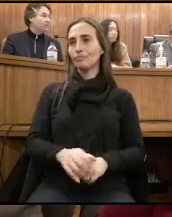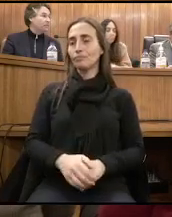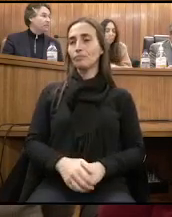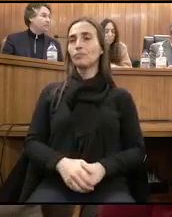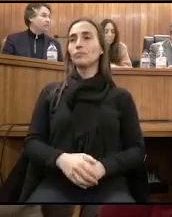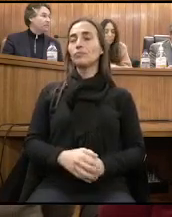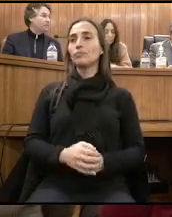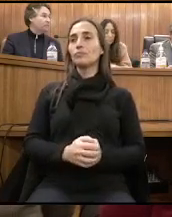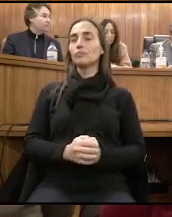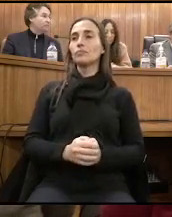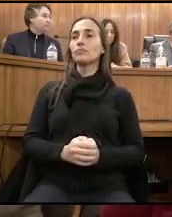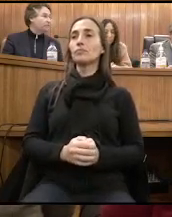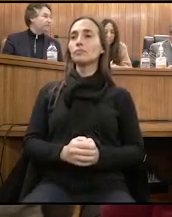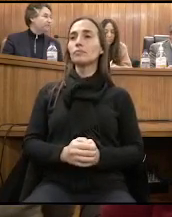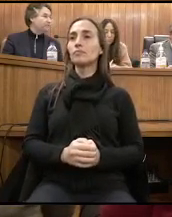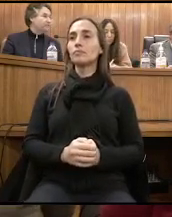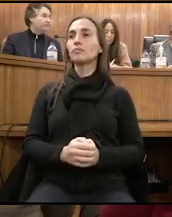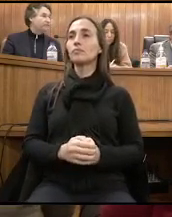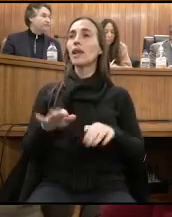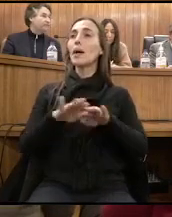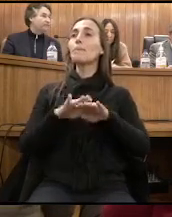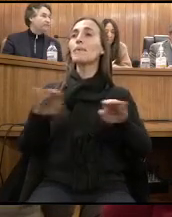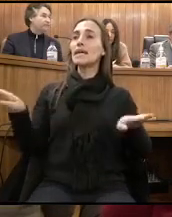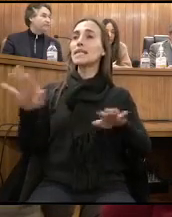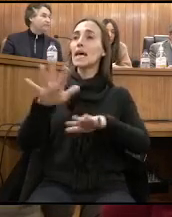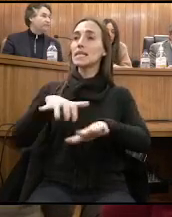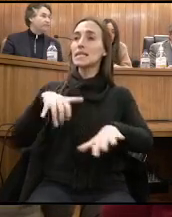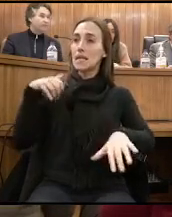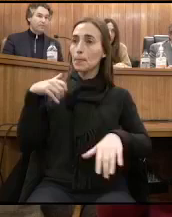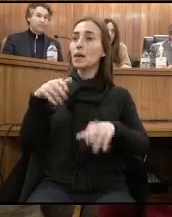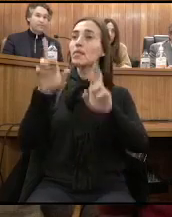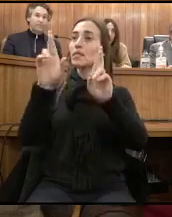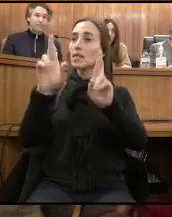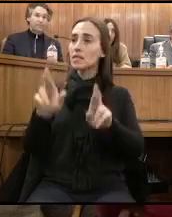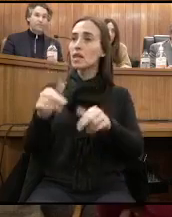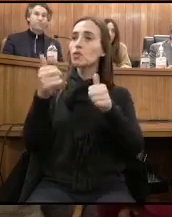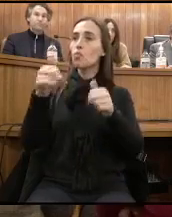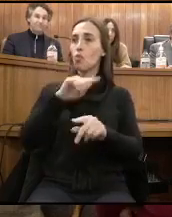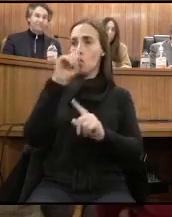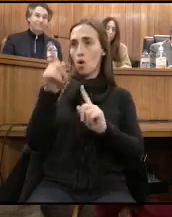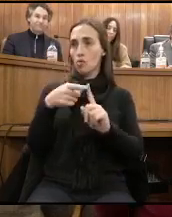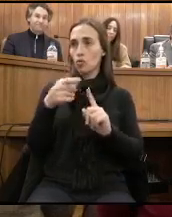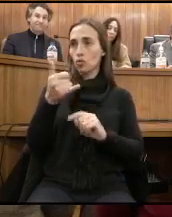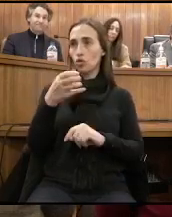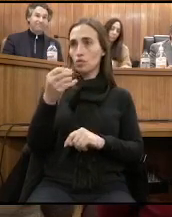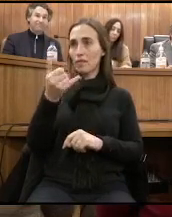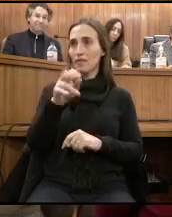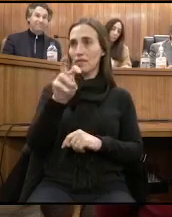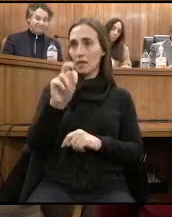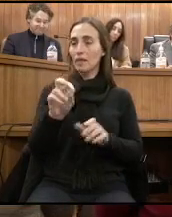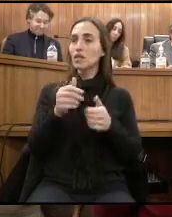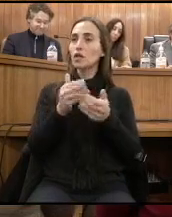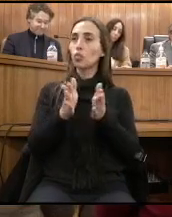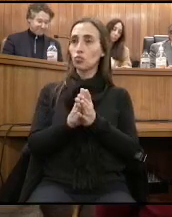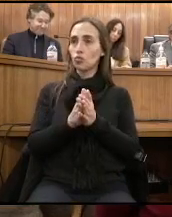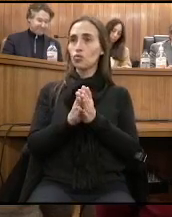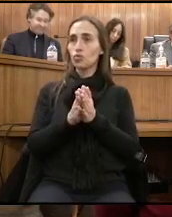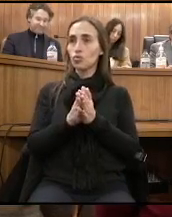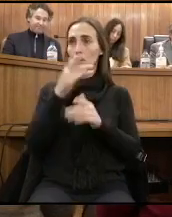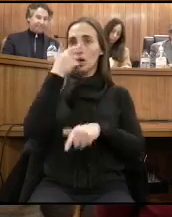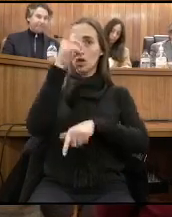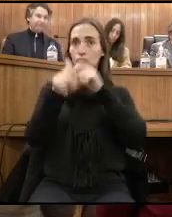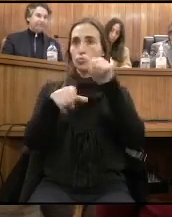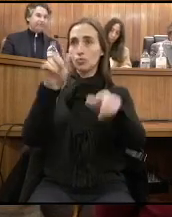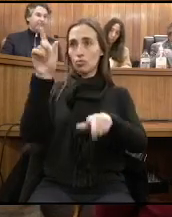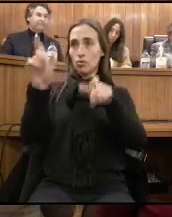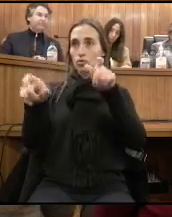A mesa da Assembleia Municipal deseja um bom ano de 2023 a todos os